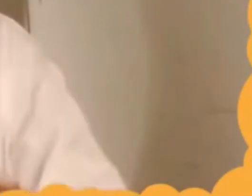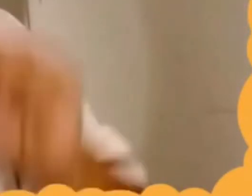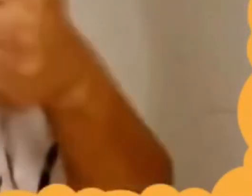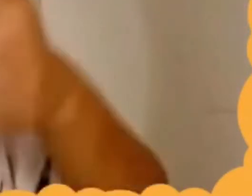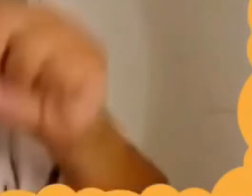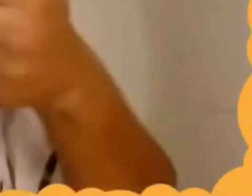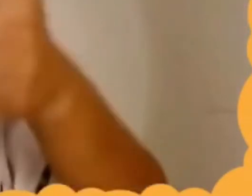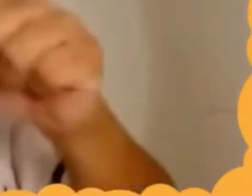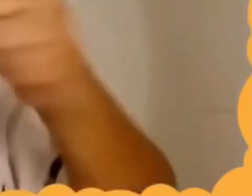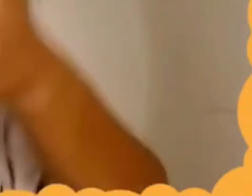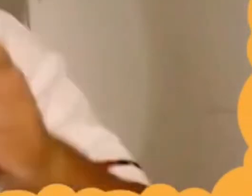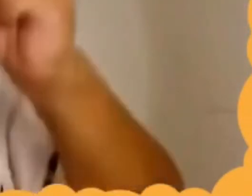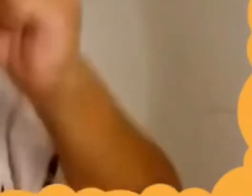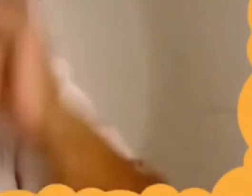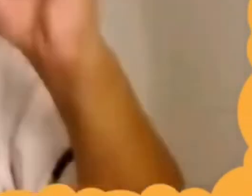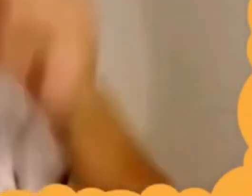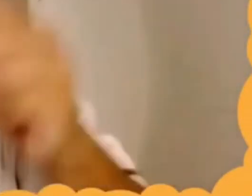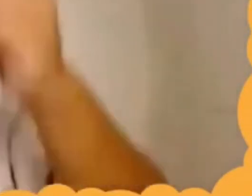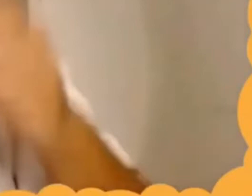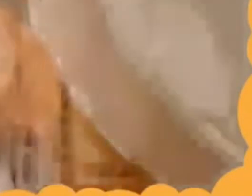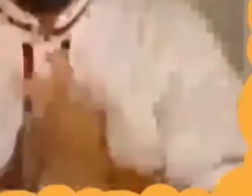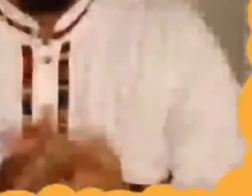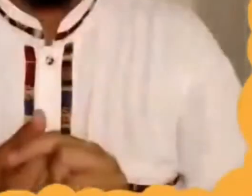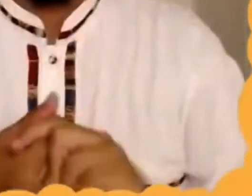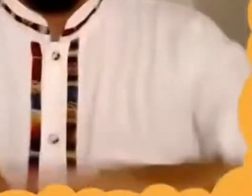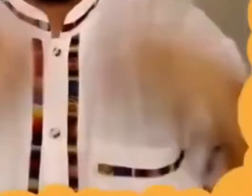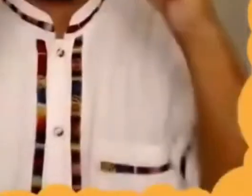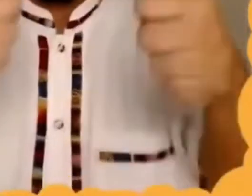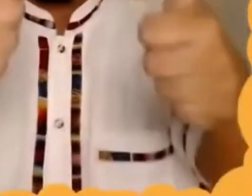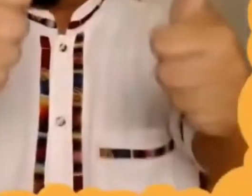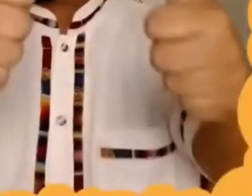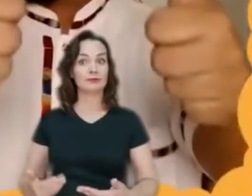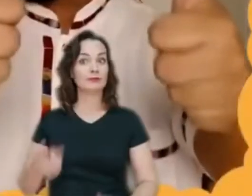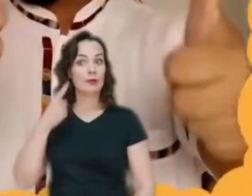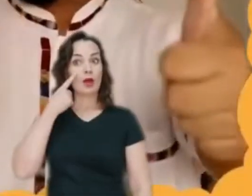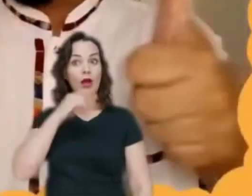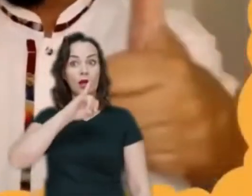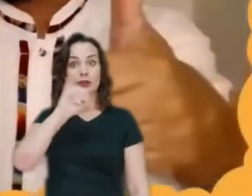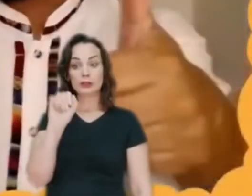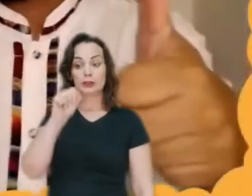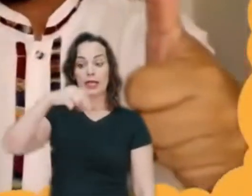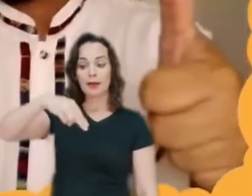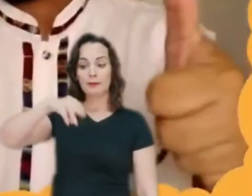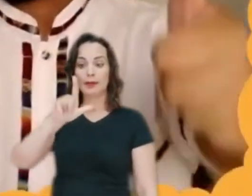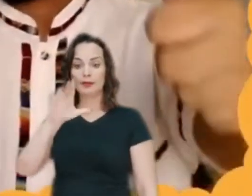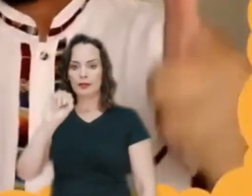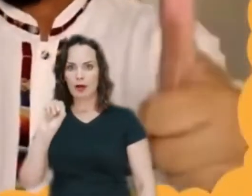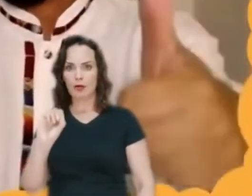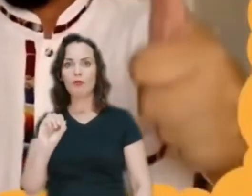E. É, é, é, palo, palito, palo, é Então vai Mãozinha pra frente, Jamelão